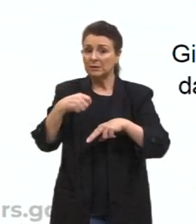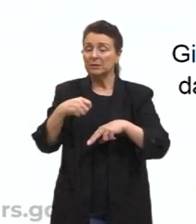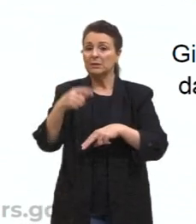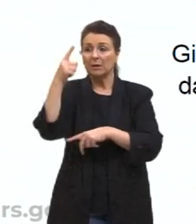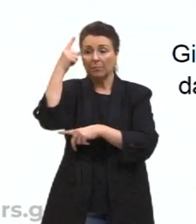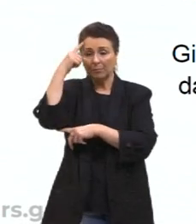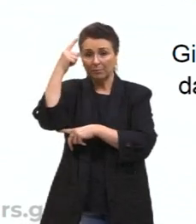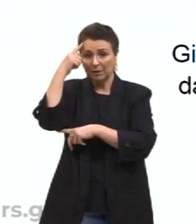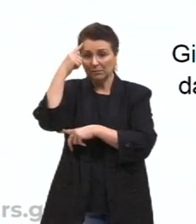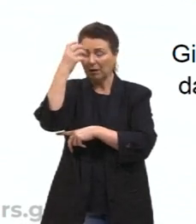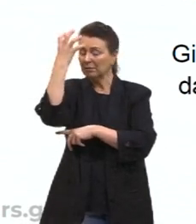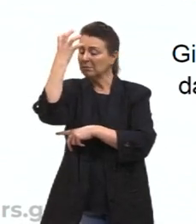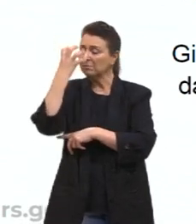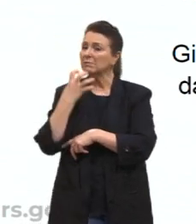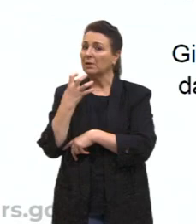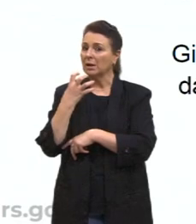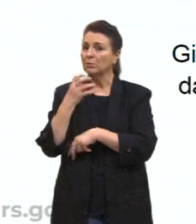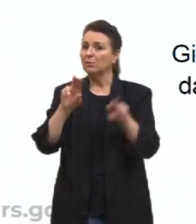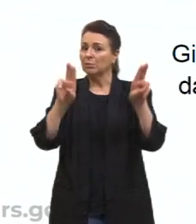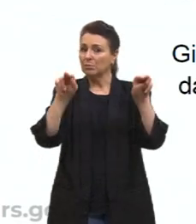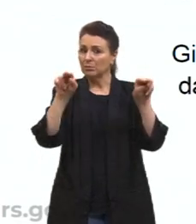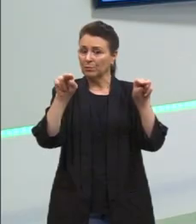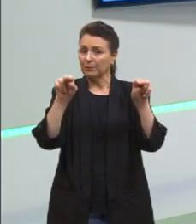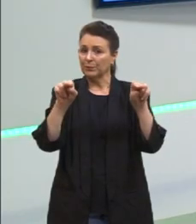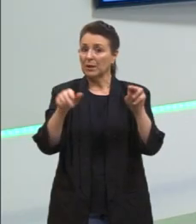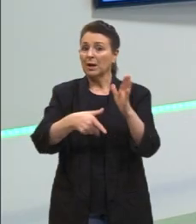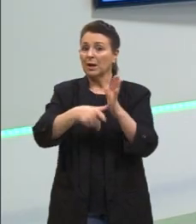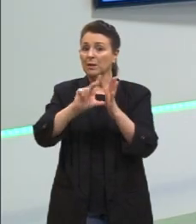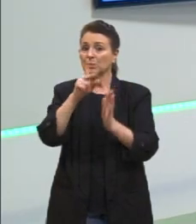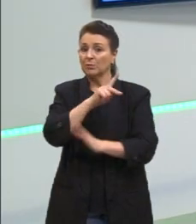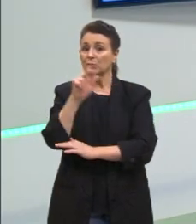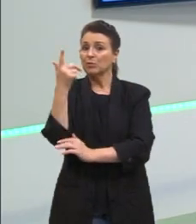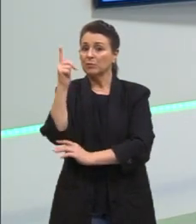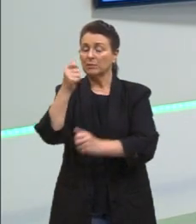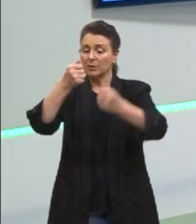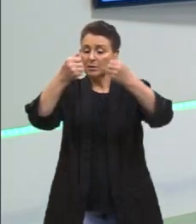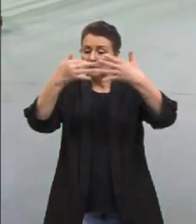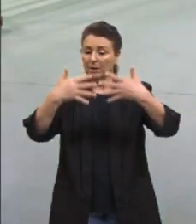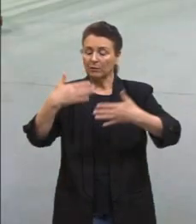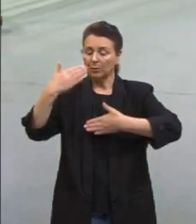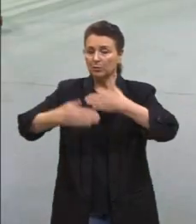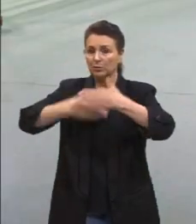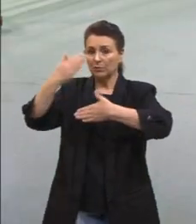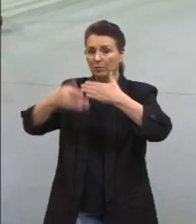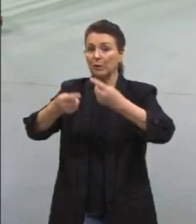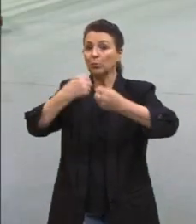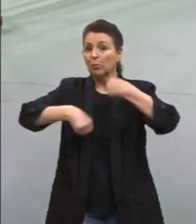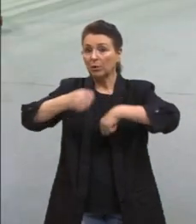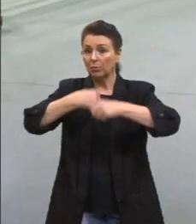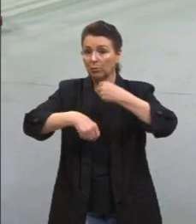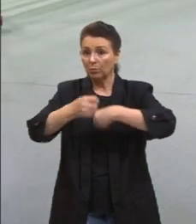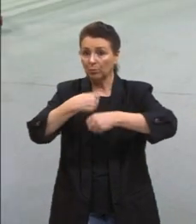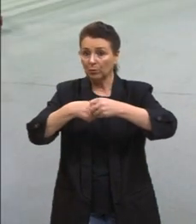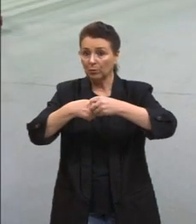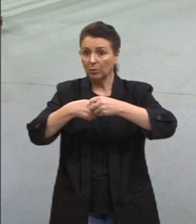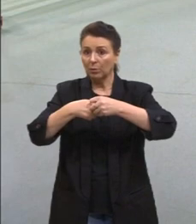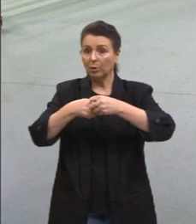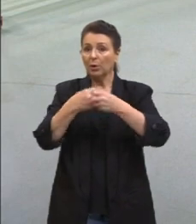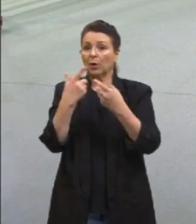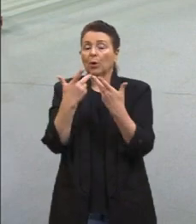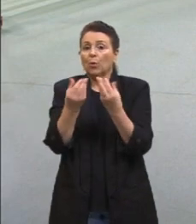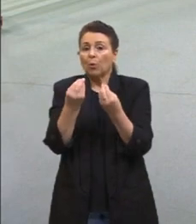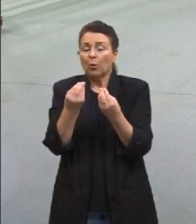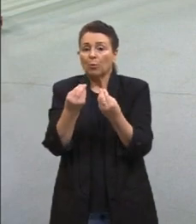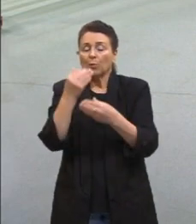vem aquilo que o Douglas se situa antes né Principalmente muito em relação ao desenvolvimento econômico com os com o desenvolvimento